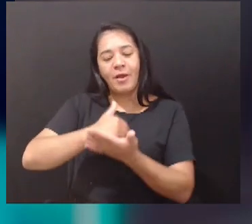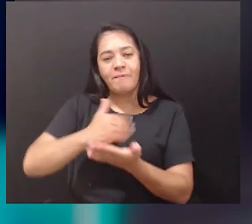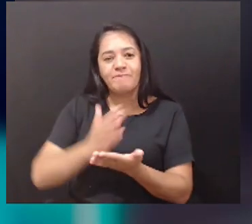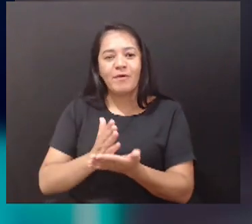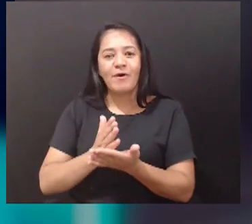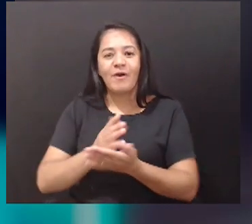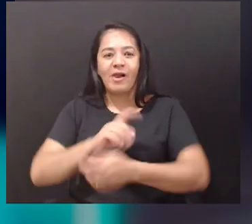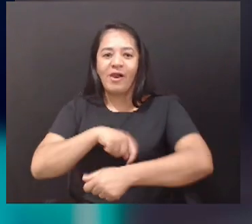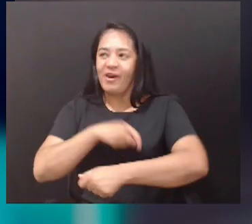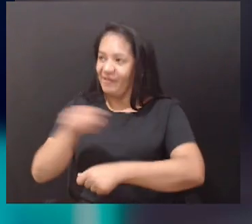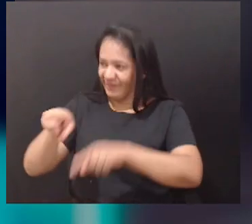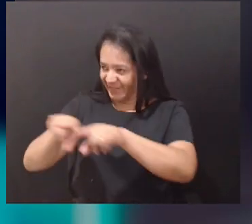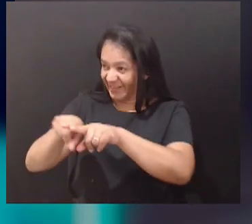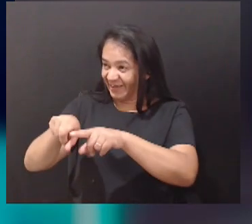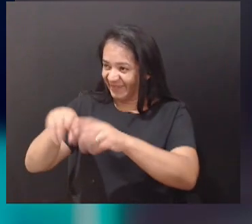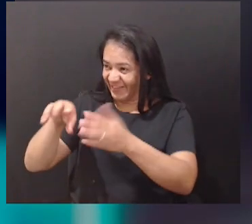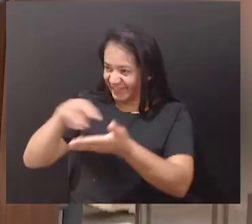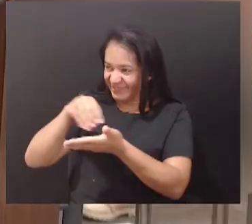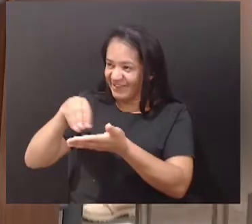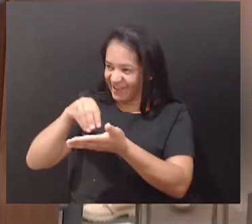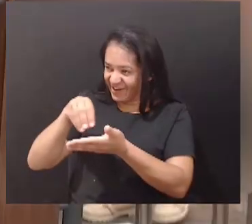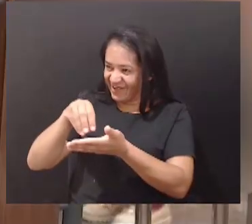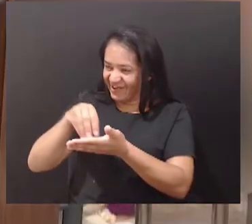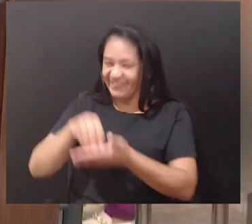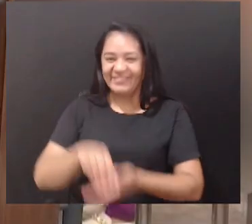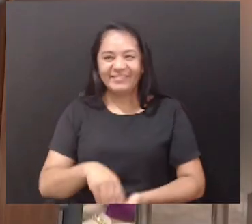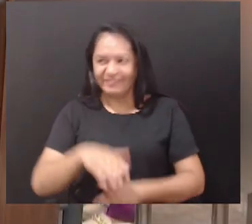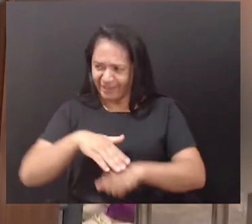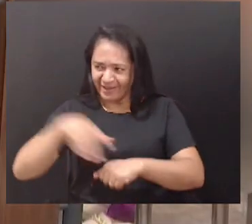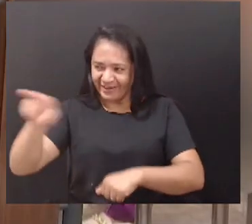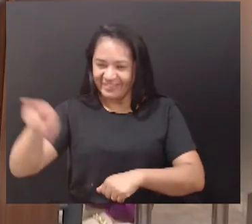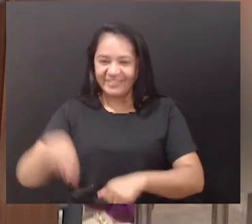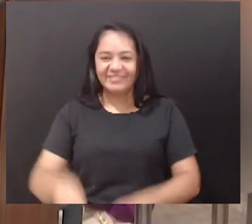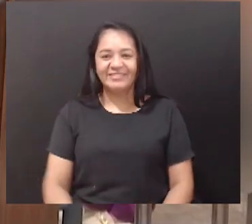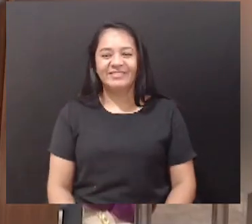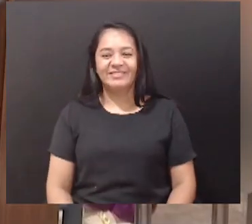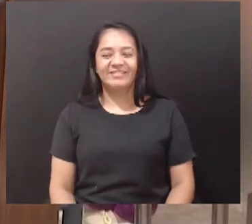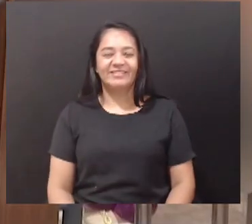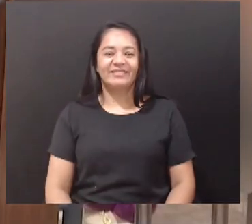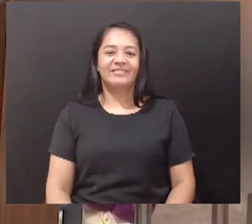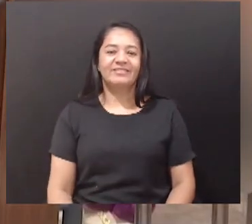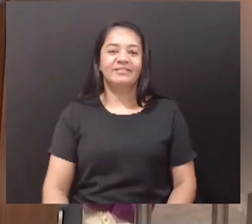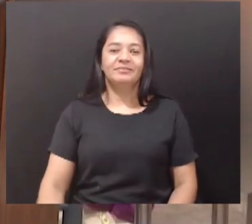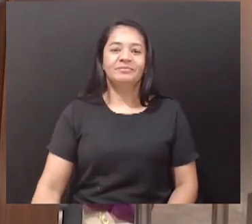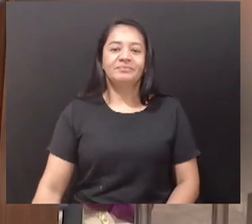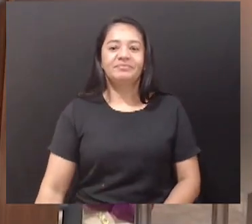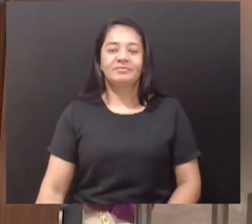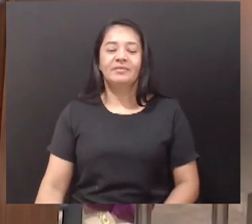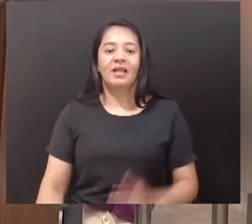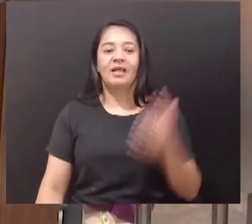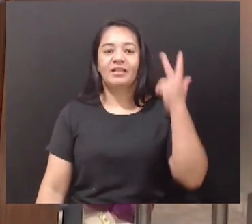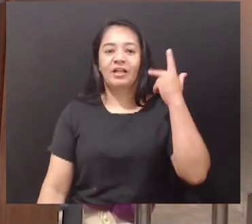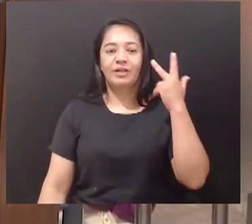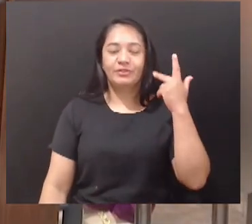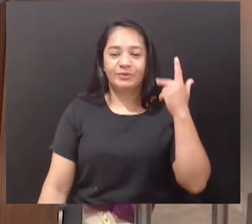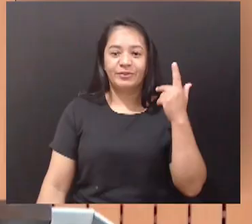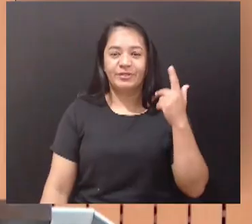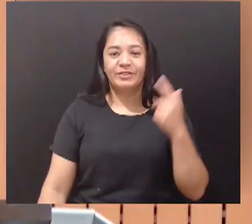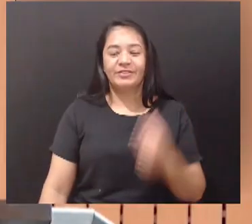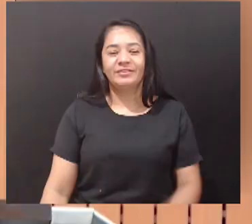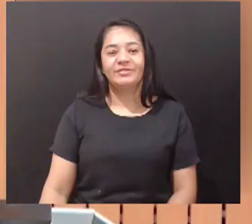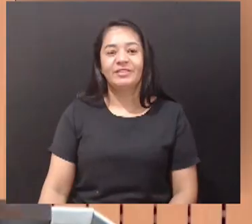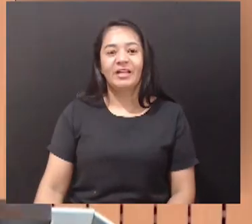de farofa, não? Faz? Rosa de Souza dos Santos é natural de Toledo, no interior do Paraná,